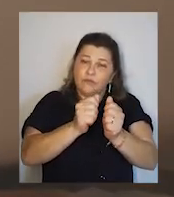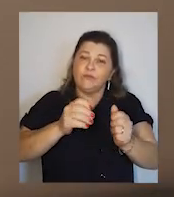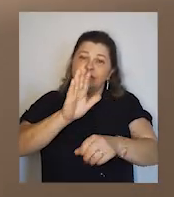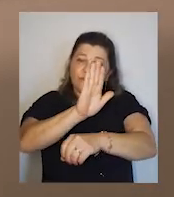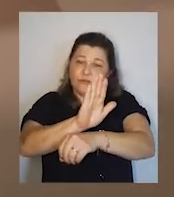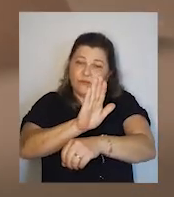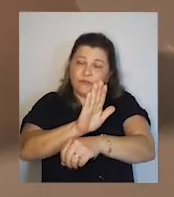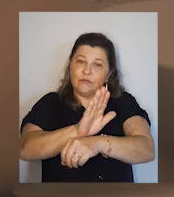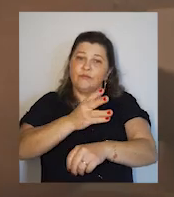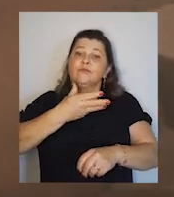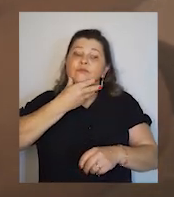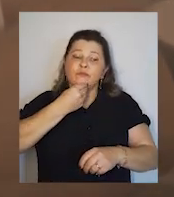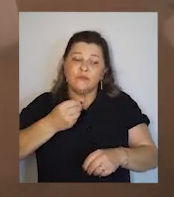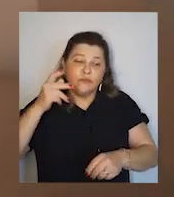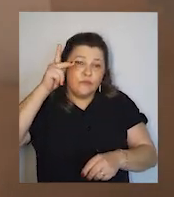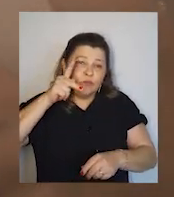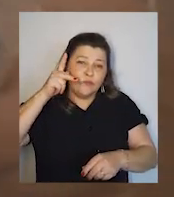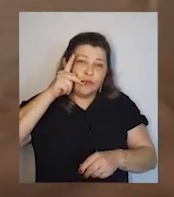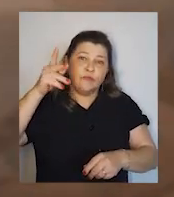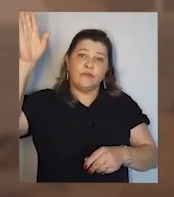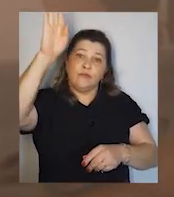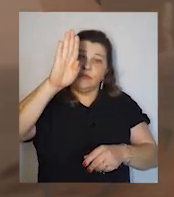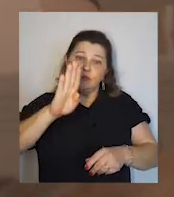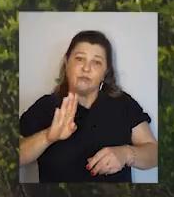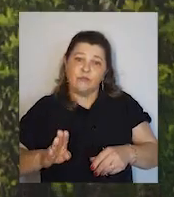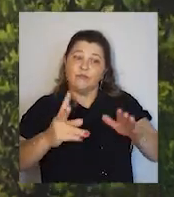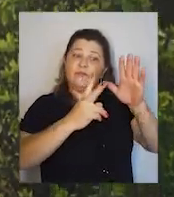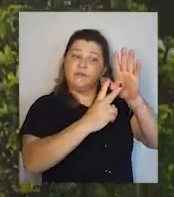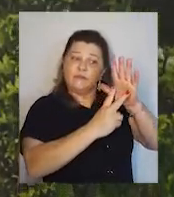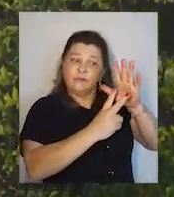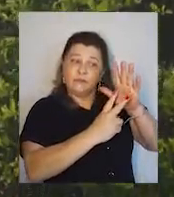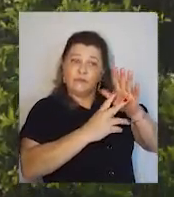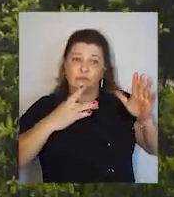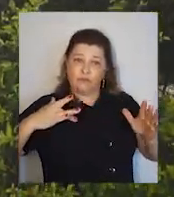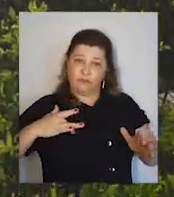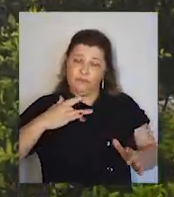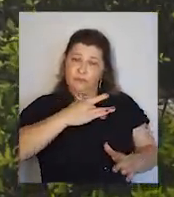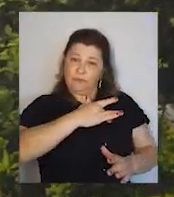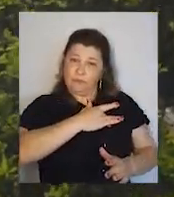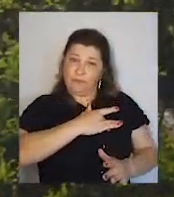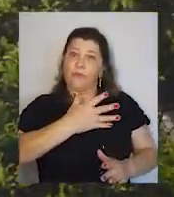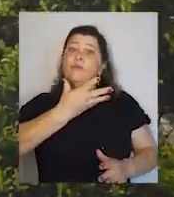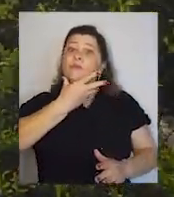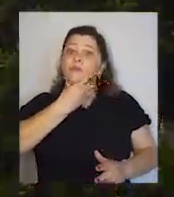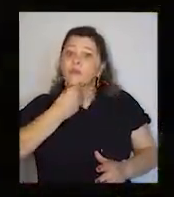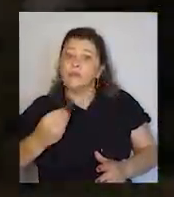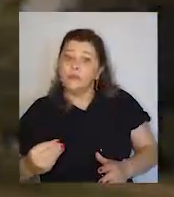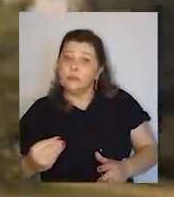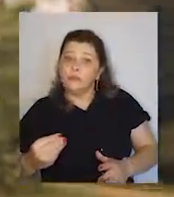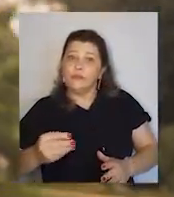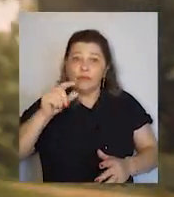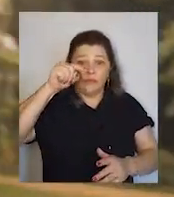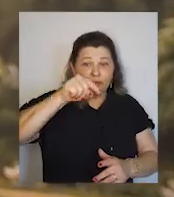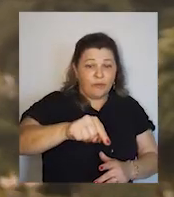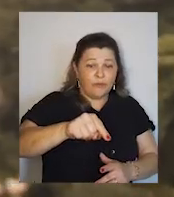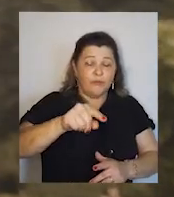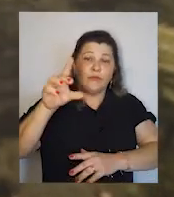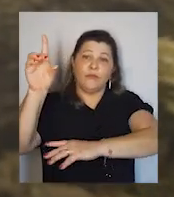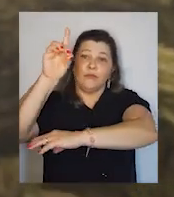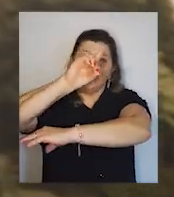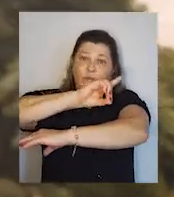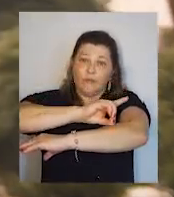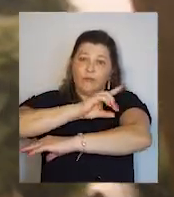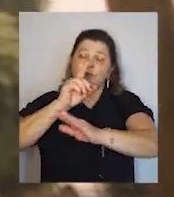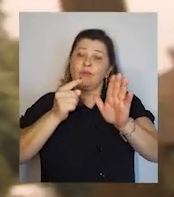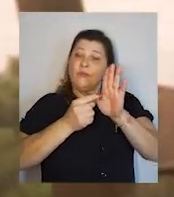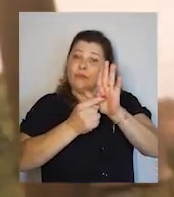efetivar um dos eixos da política nacional e atenção integral à saúde do homem. Já o termo 1000 dias foi